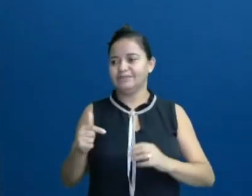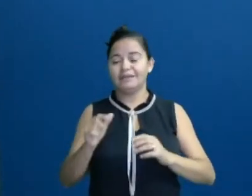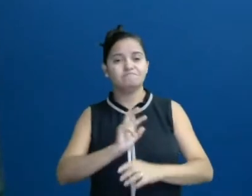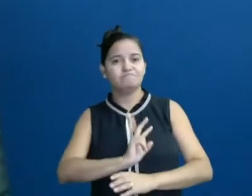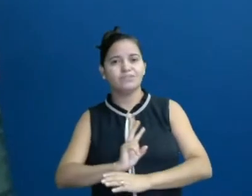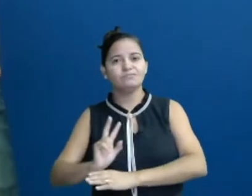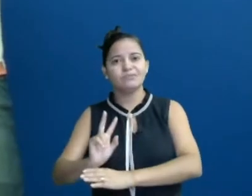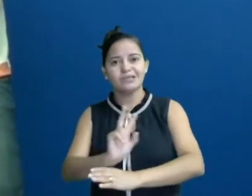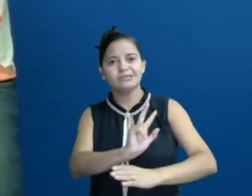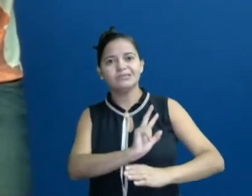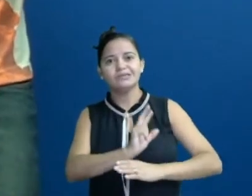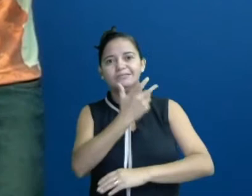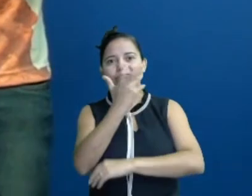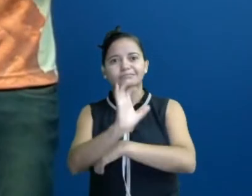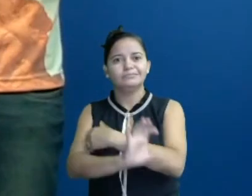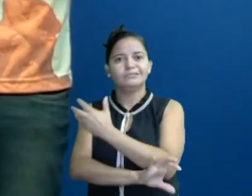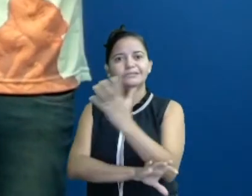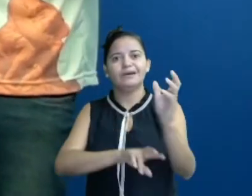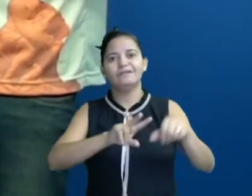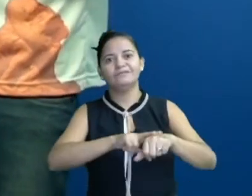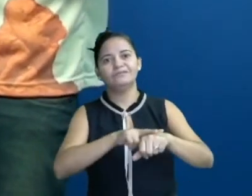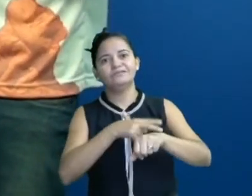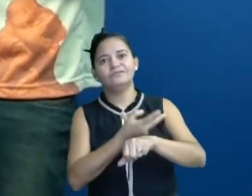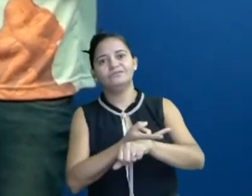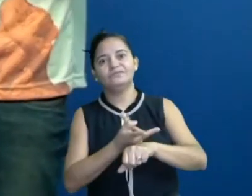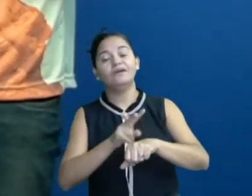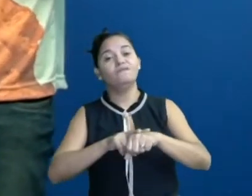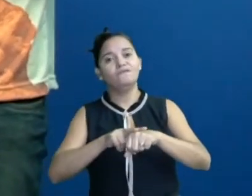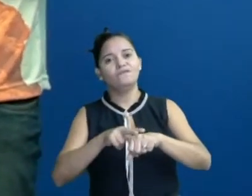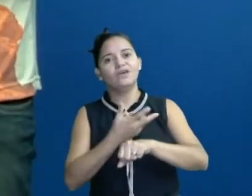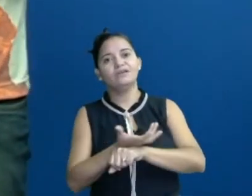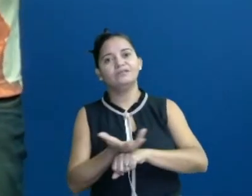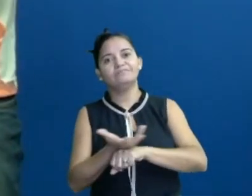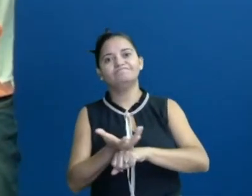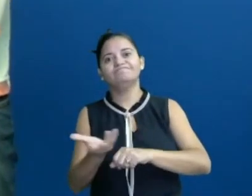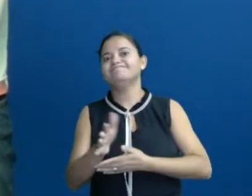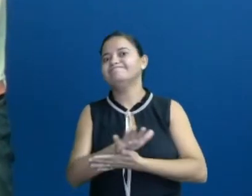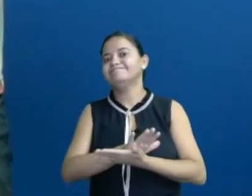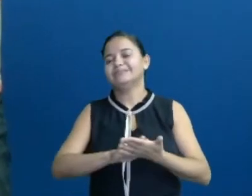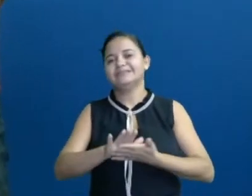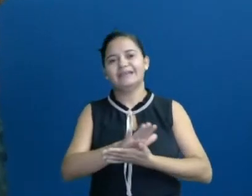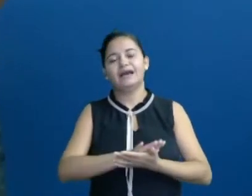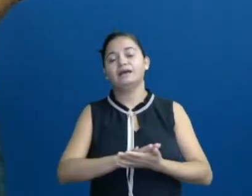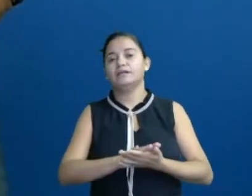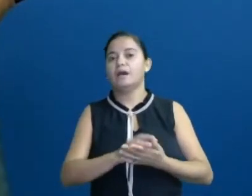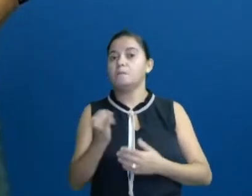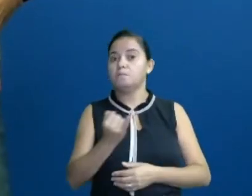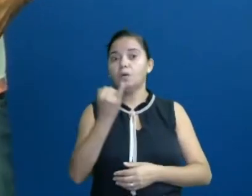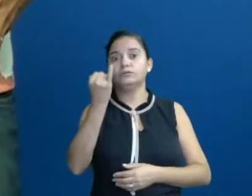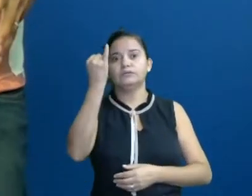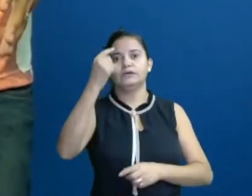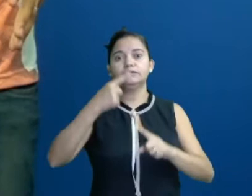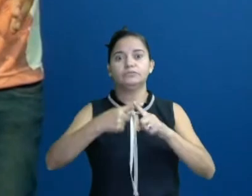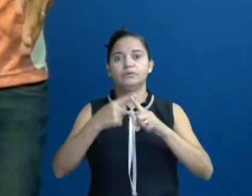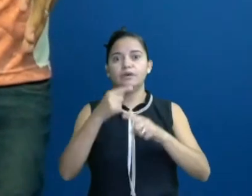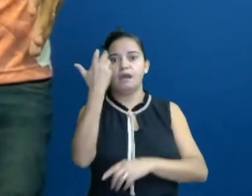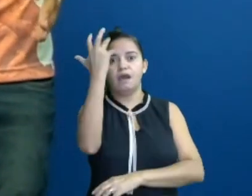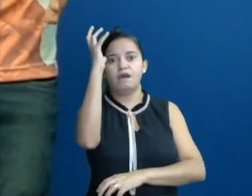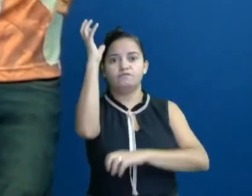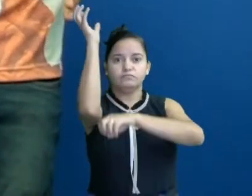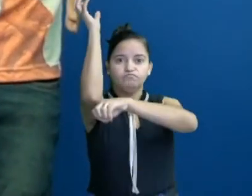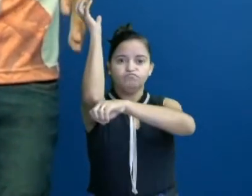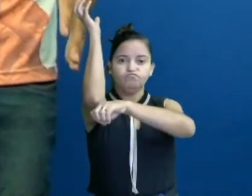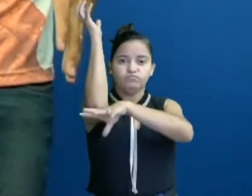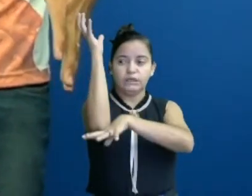encostas desse solo. Porque o que é que acontece? Quando a gente tem vegetação nas encostas desse solo, as raízes dessa vegetação,